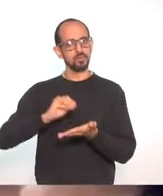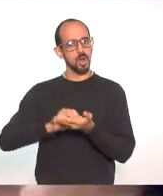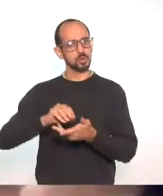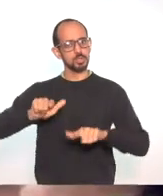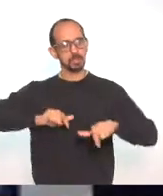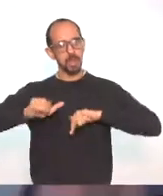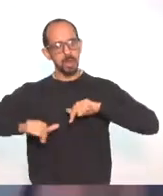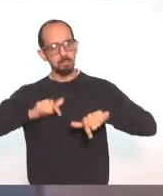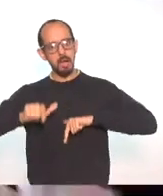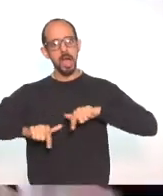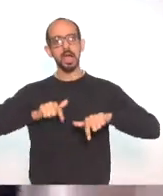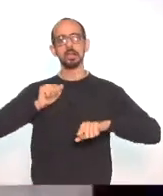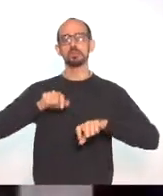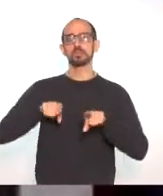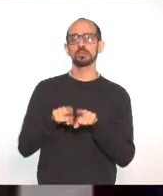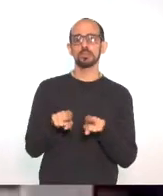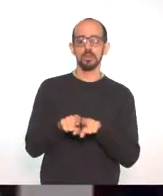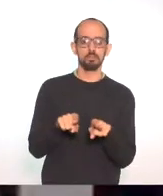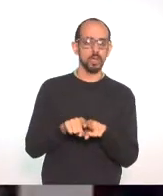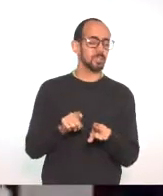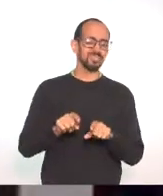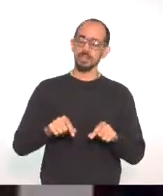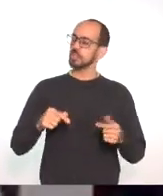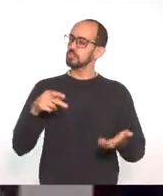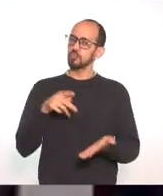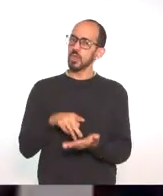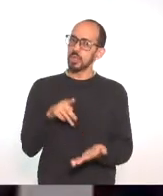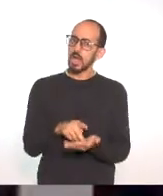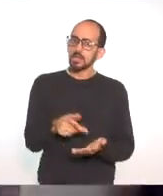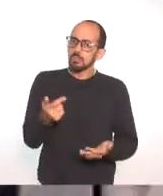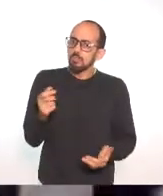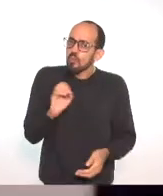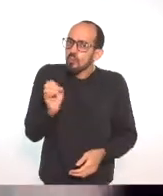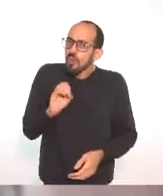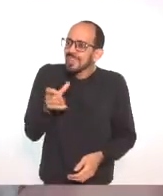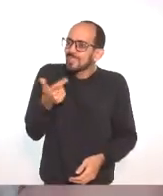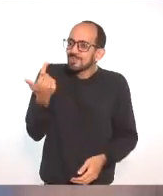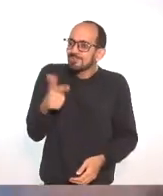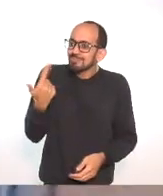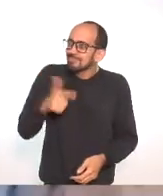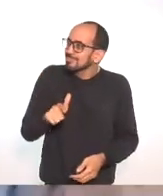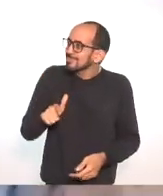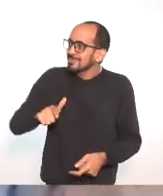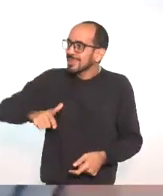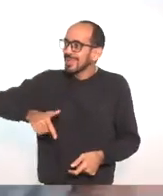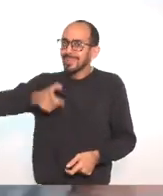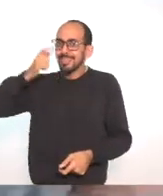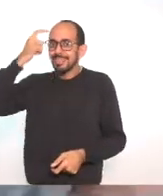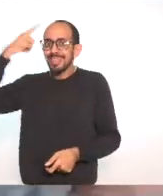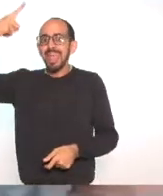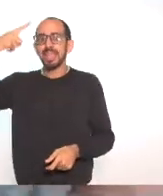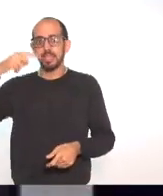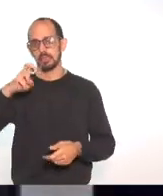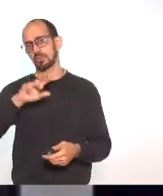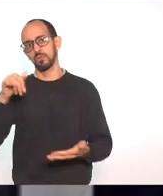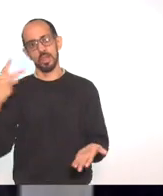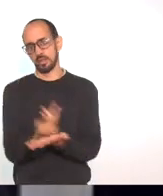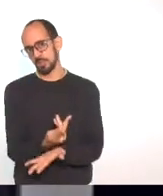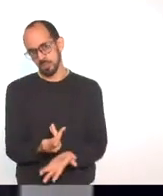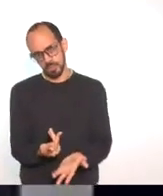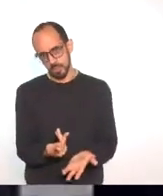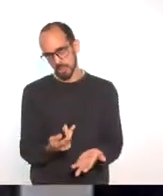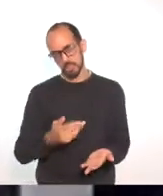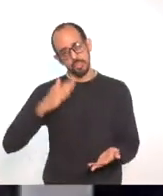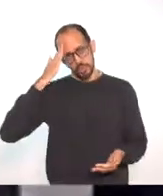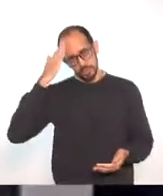corrupção ela olhar e realmente olhar Ninguém tem a menor noção do que pode acontecer só sabemos que o